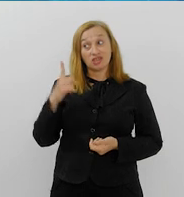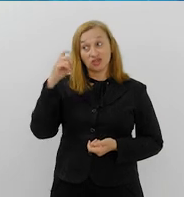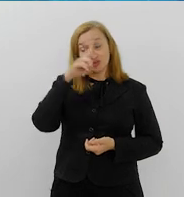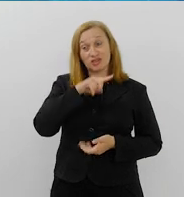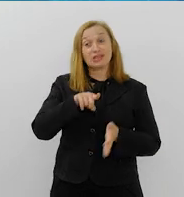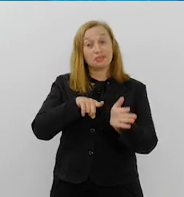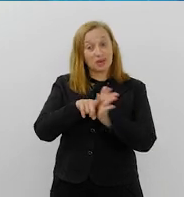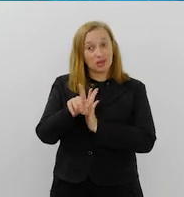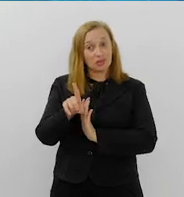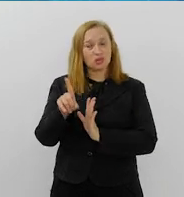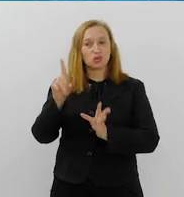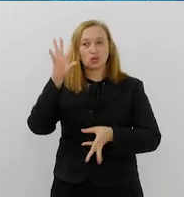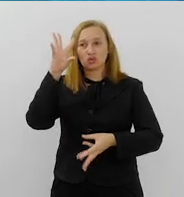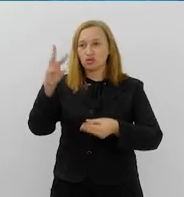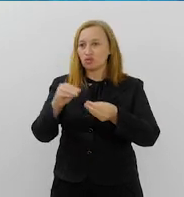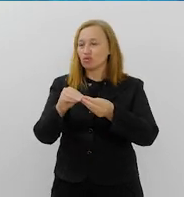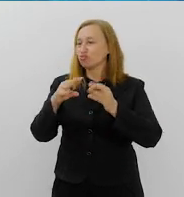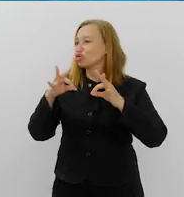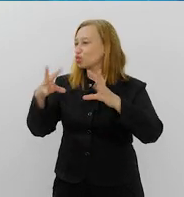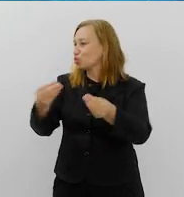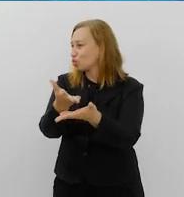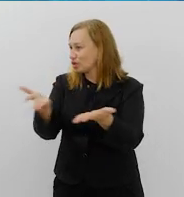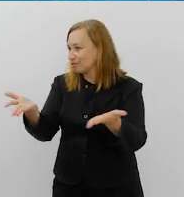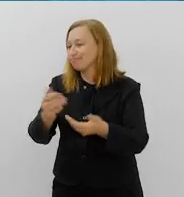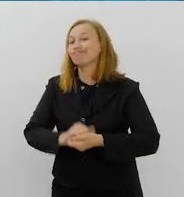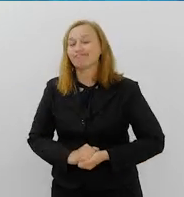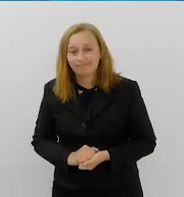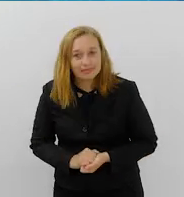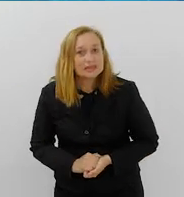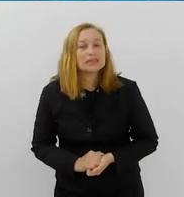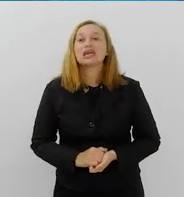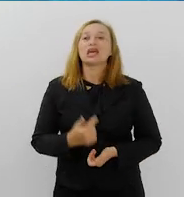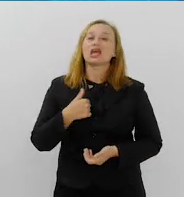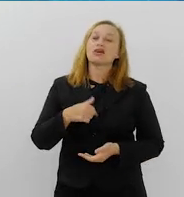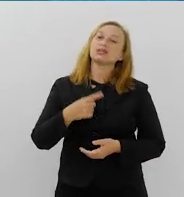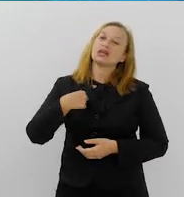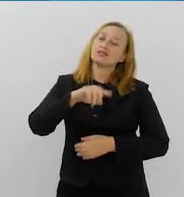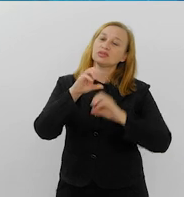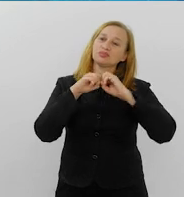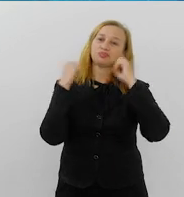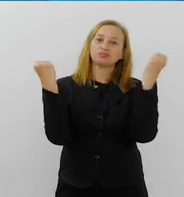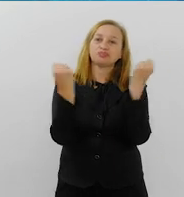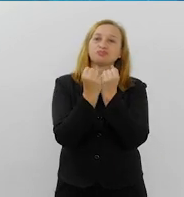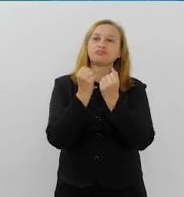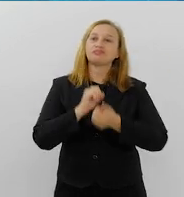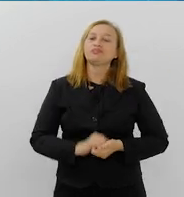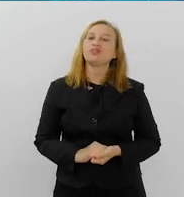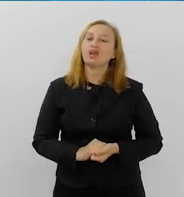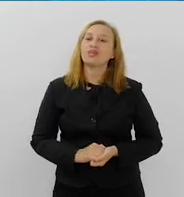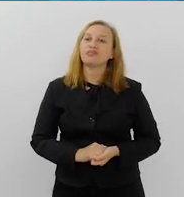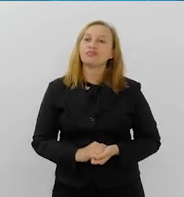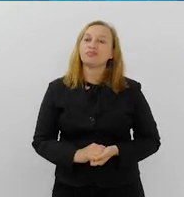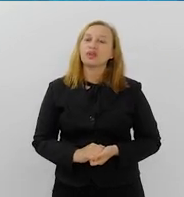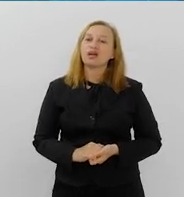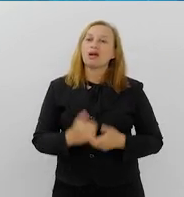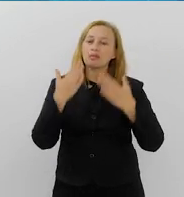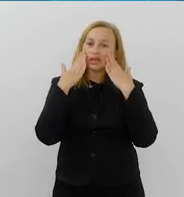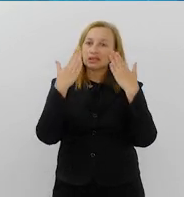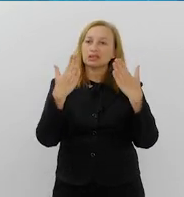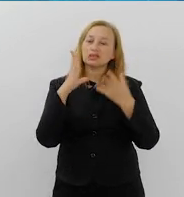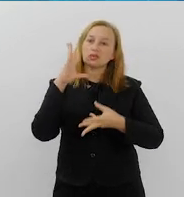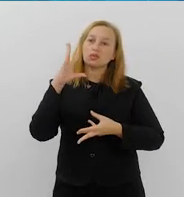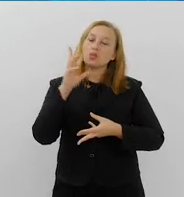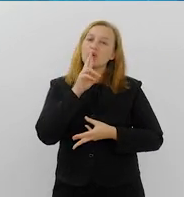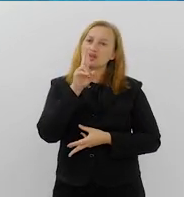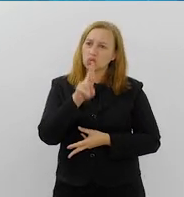Pois é, difícil essa pergunta, né? Porque é tudo isso junto, né? É, uma certa vez eu estava num congresso e aí eles estavam